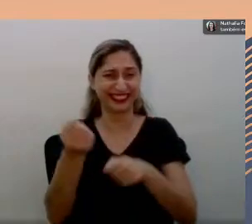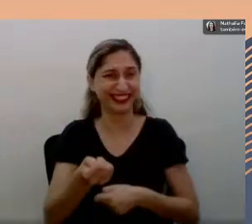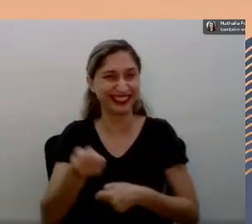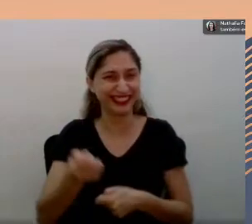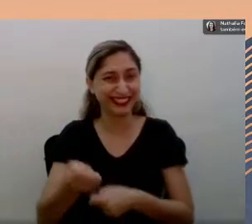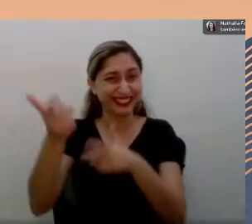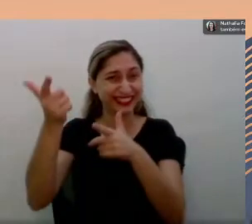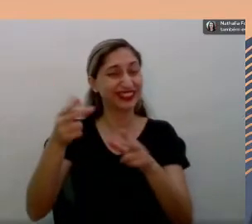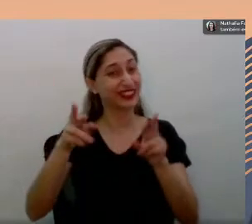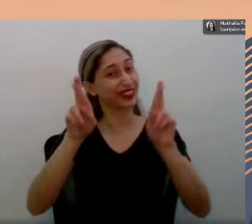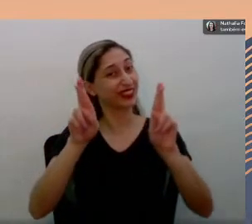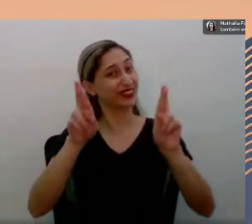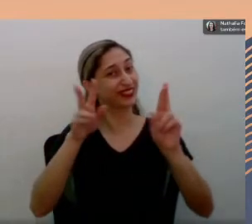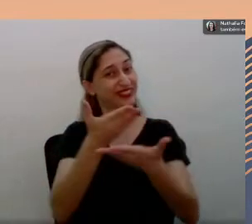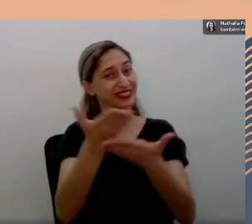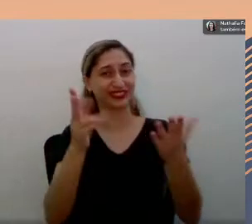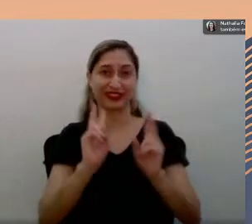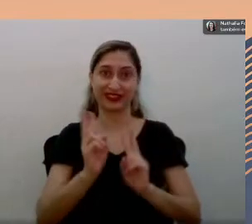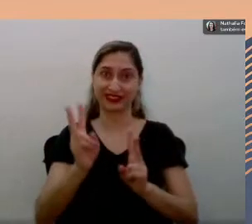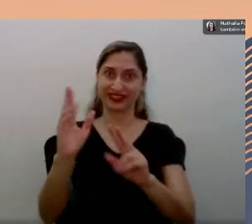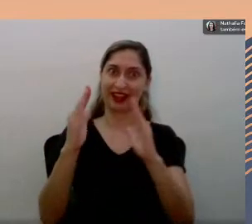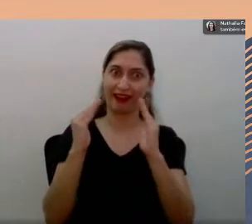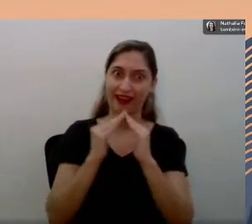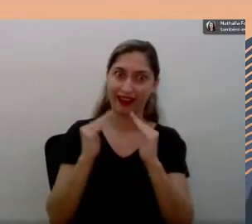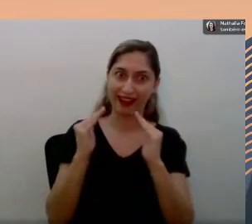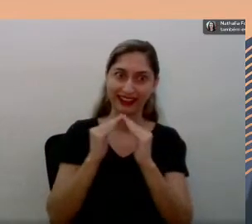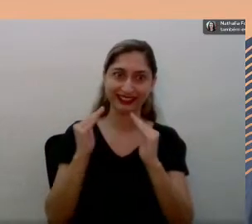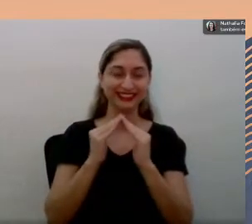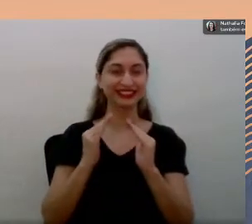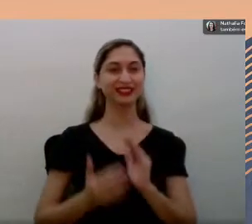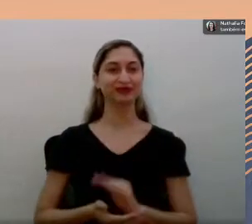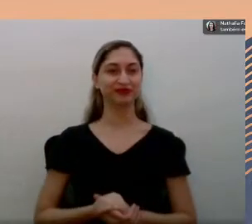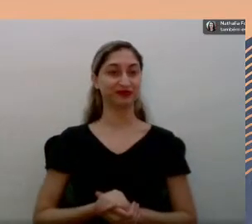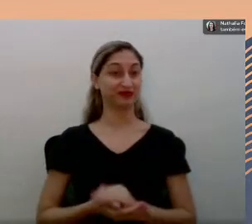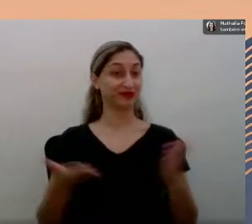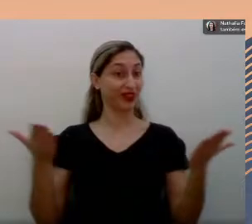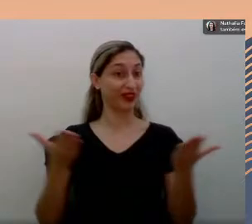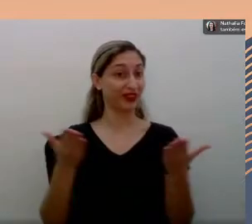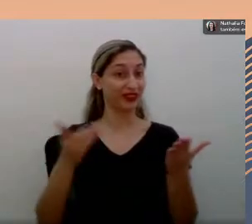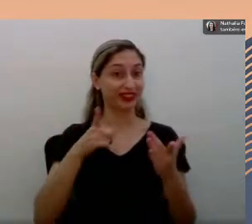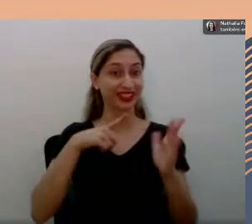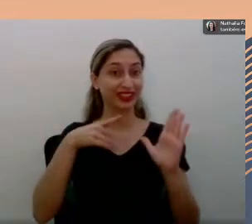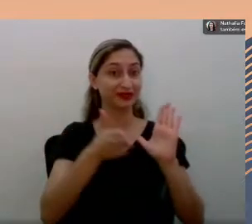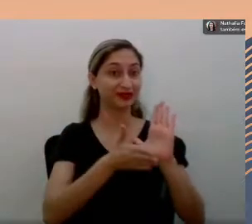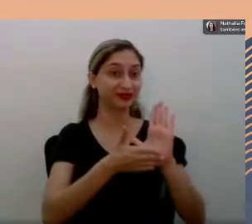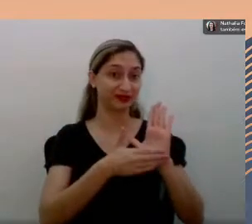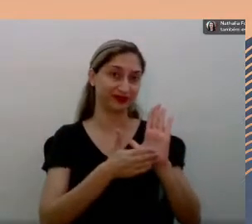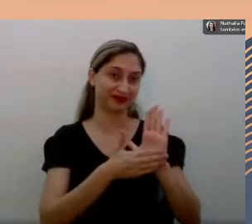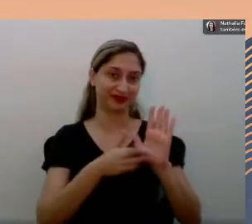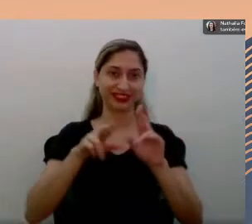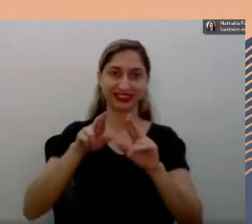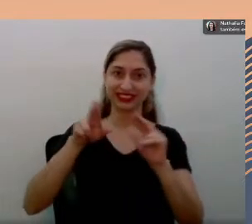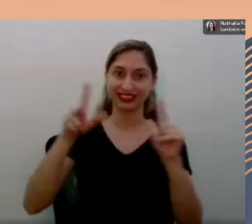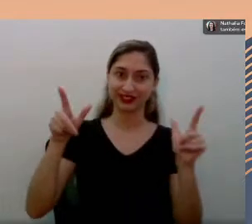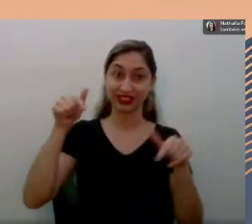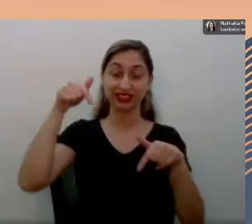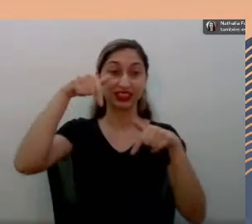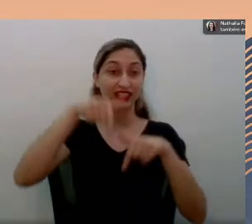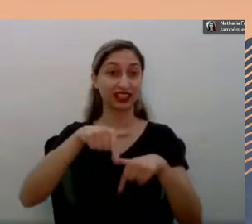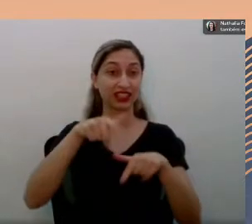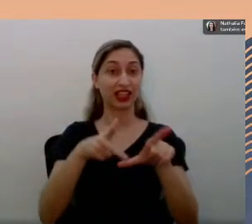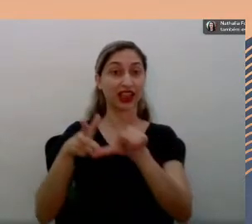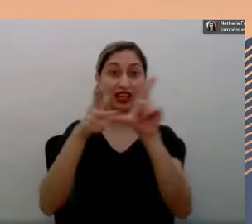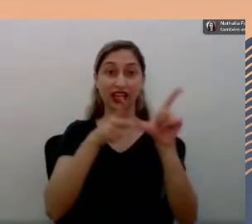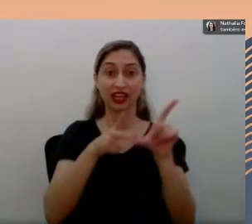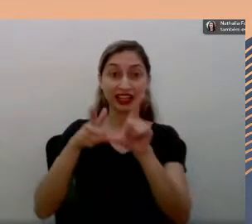bom é hoje vai ser hoje é um pouco diferente tá essa Live descobrindo os ela uma